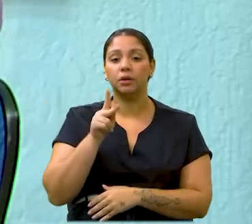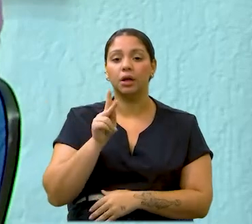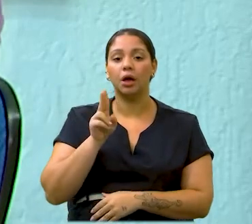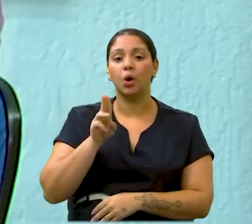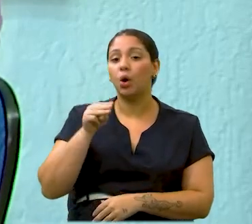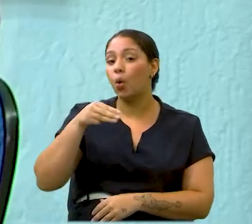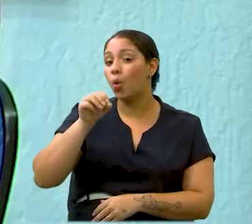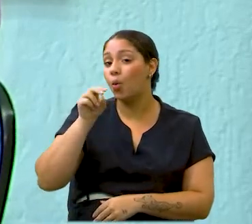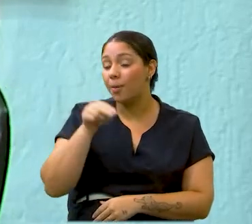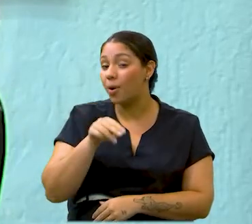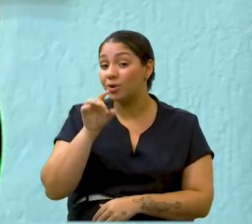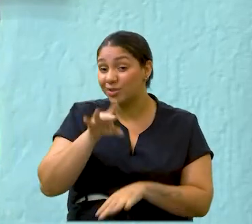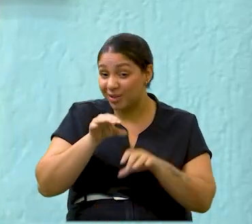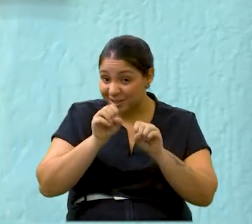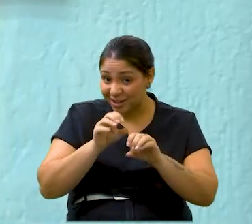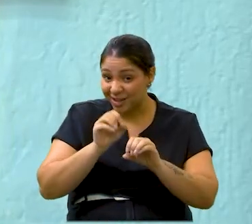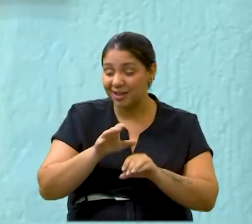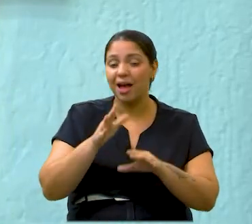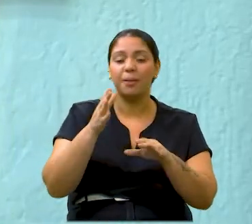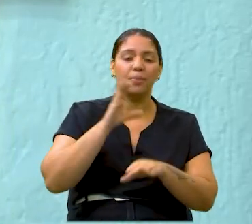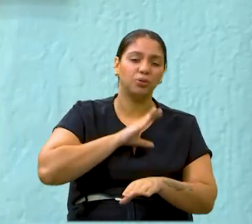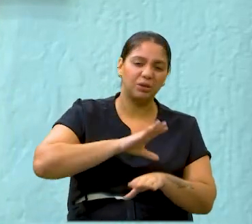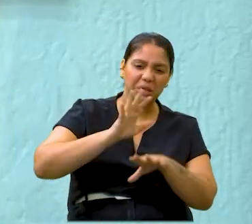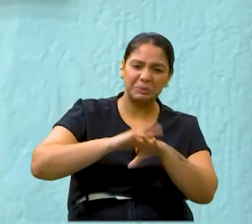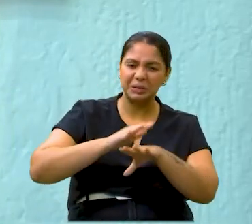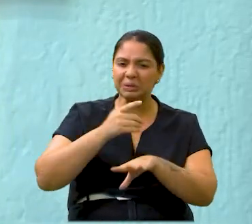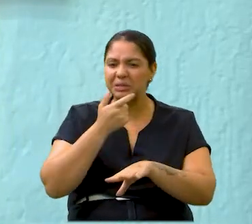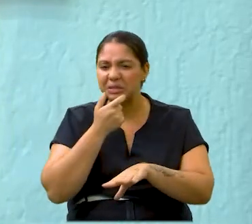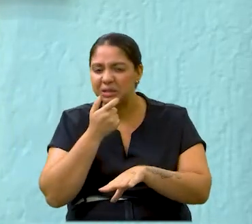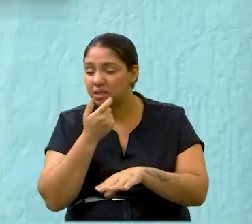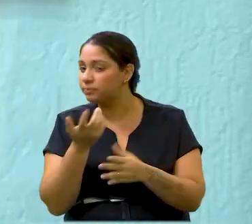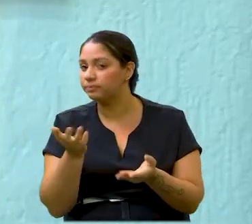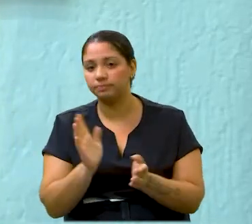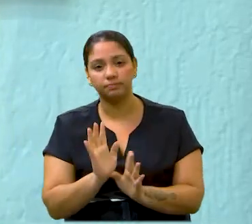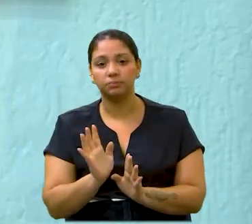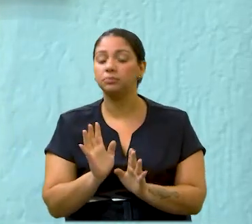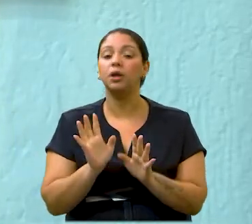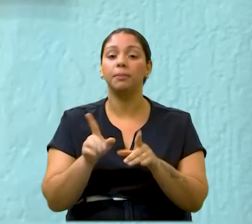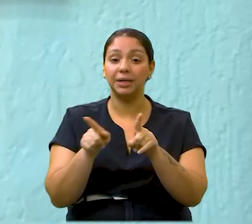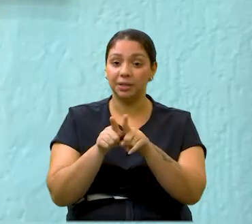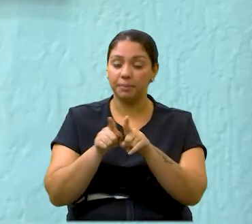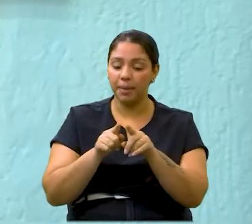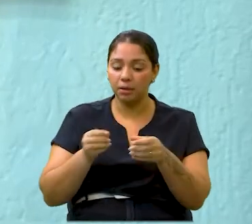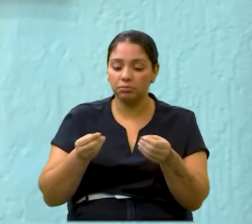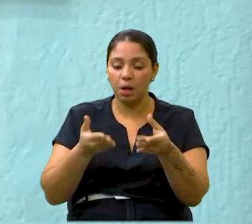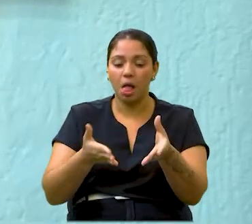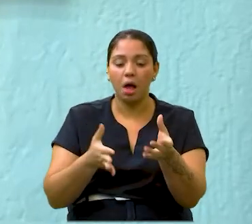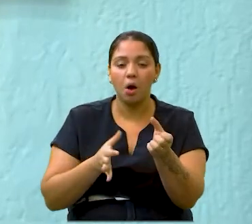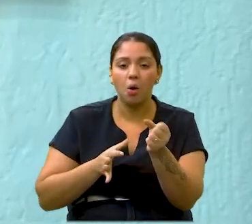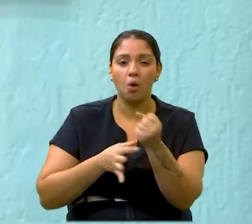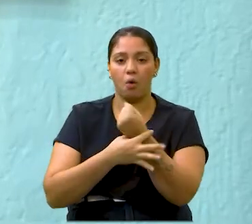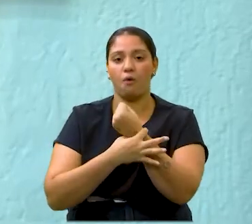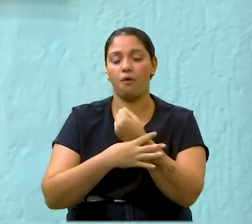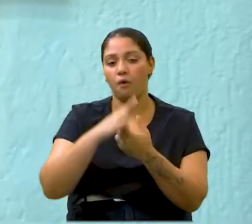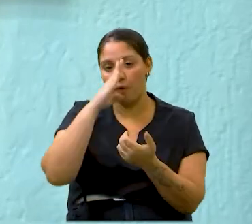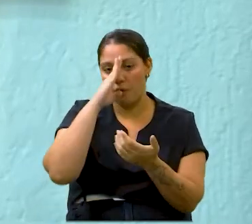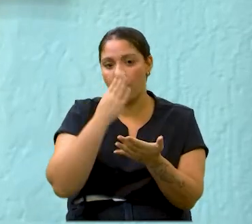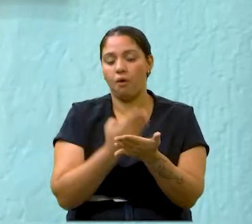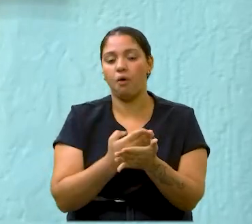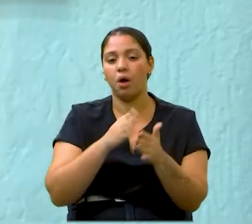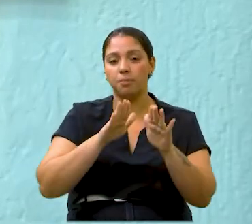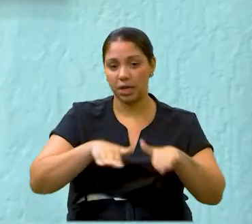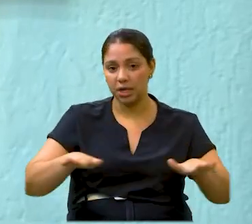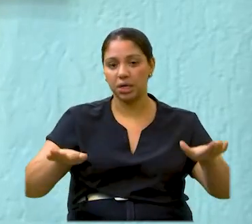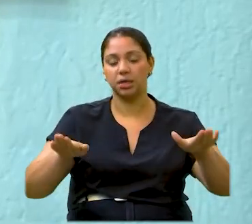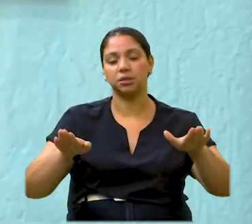Kumon vem não apenas para ensinar português, matemática e inglês, mas para trazer confiança, segurança para a